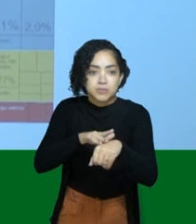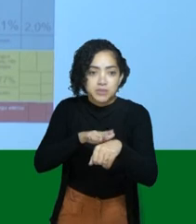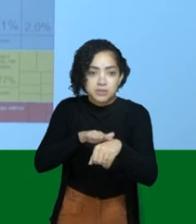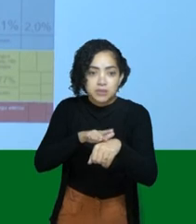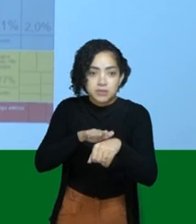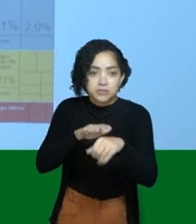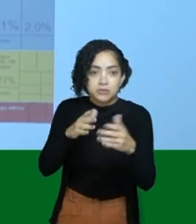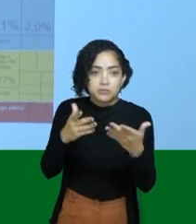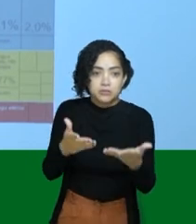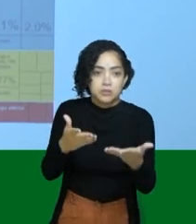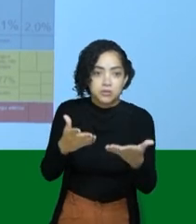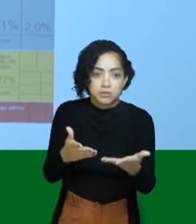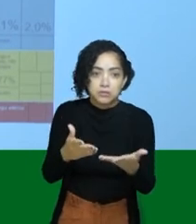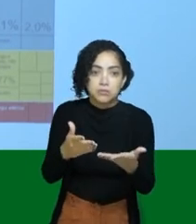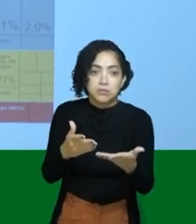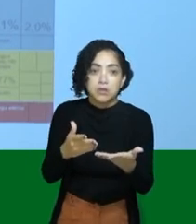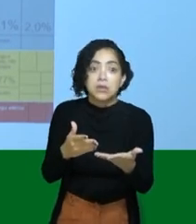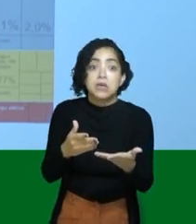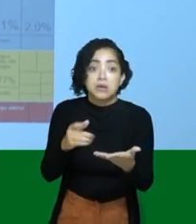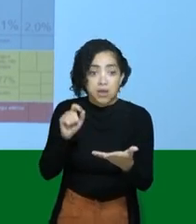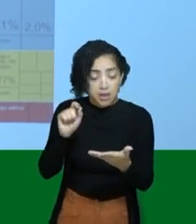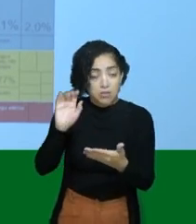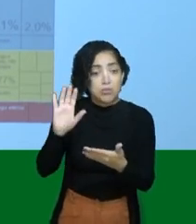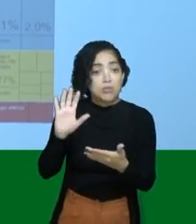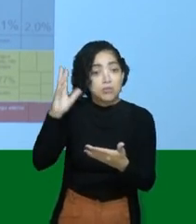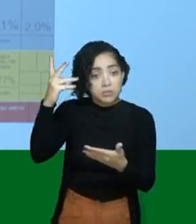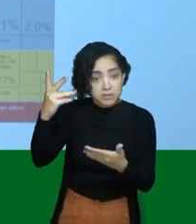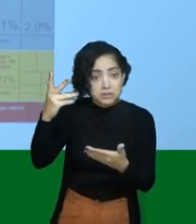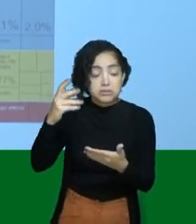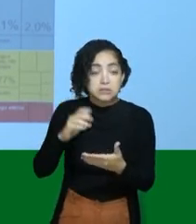isso tinha em Cubatão, isso ocorria em Cubatão,